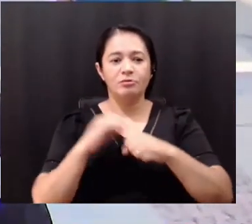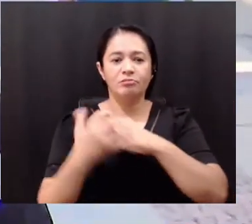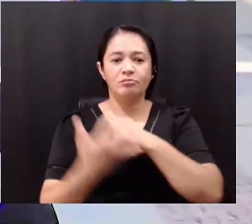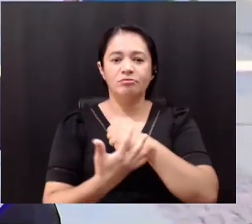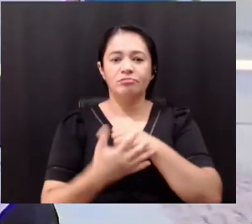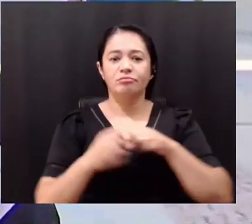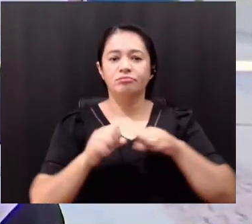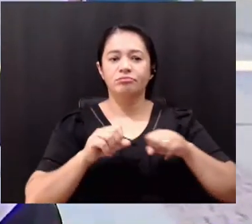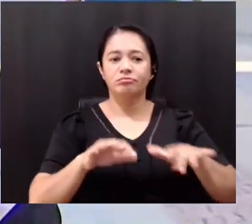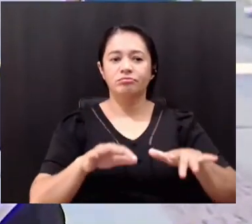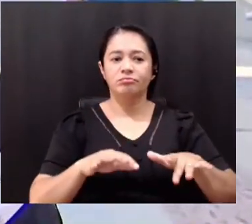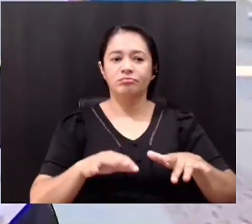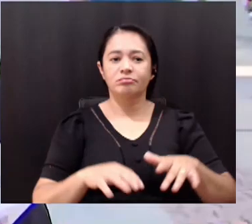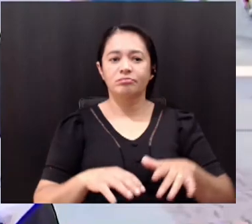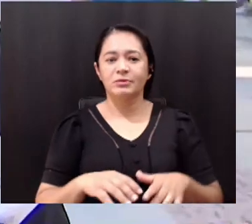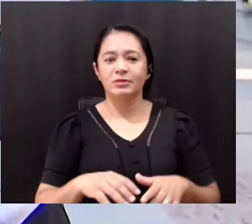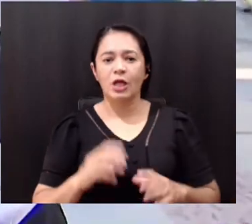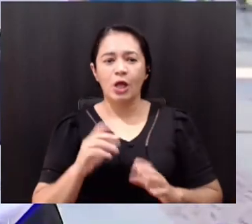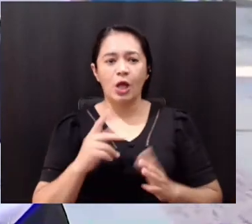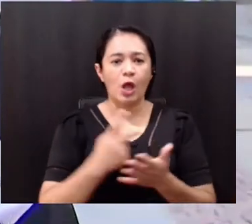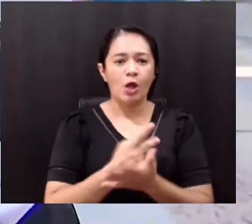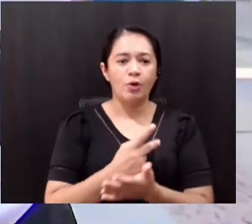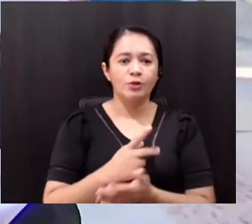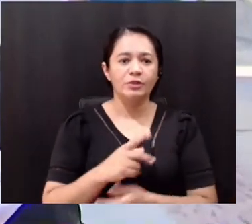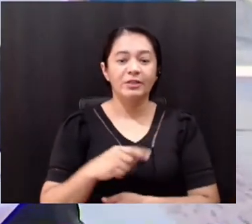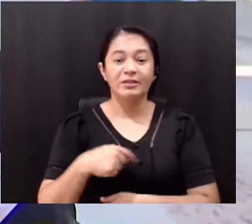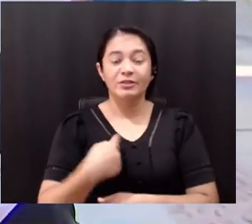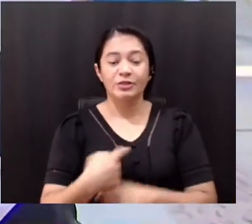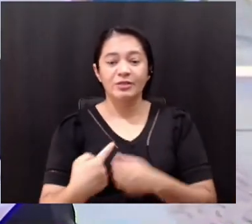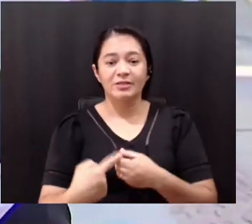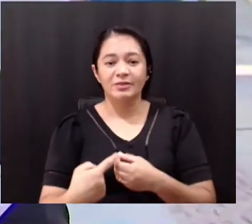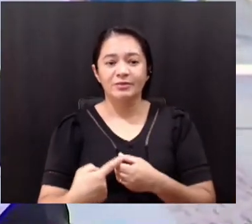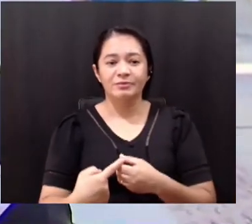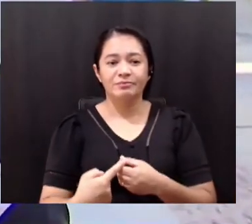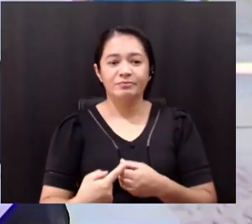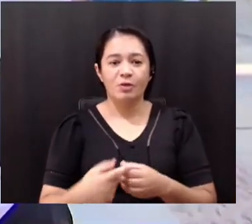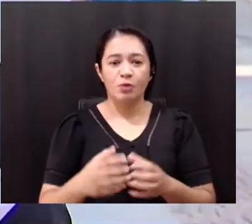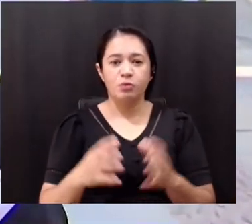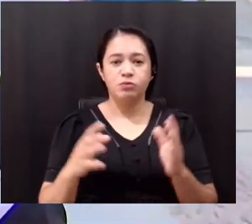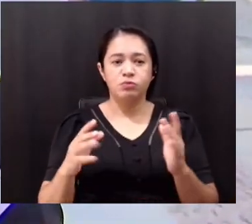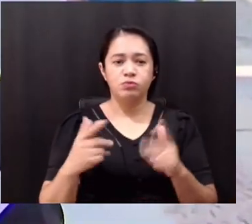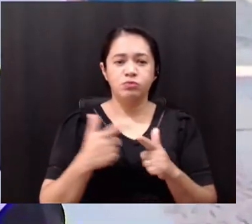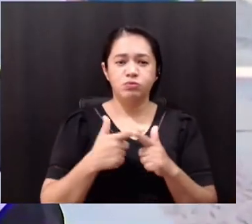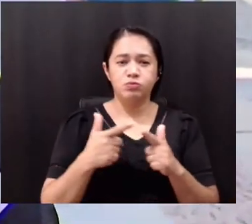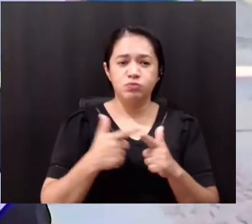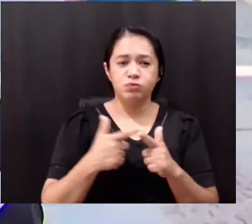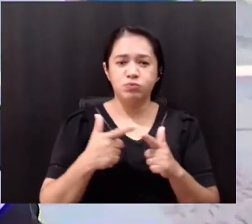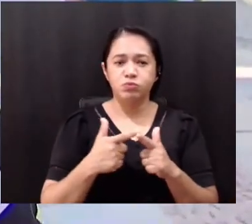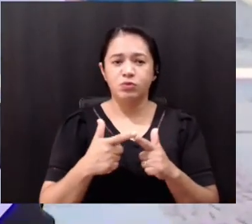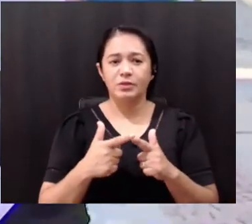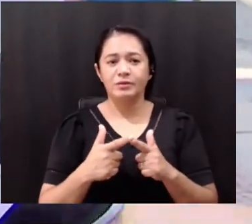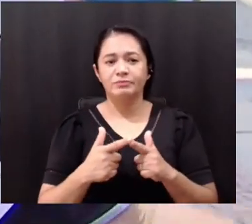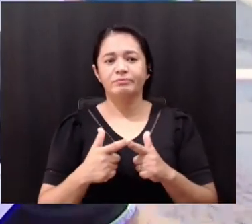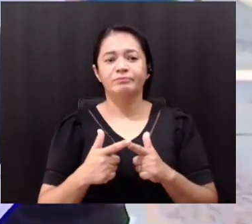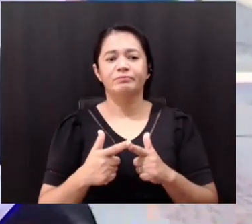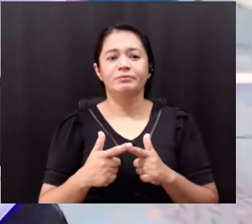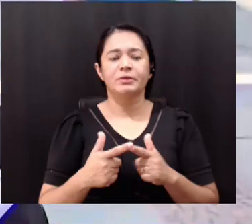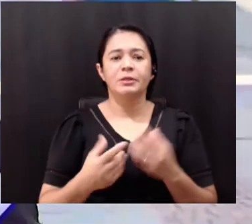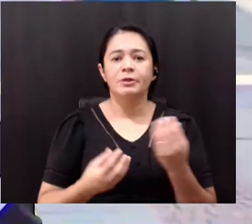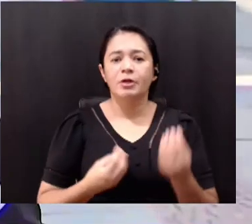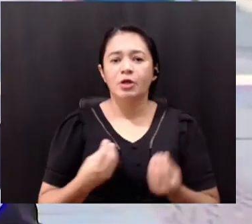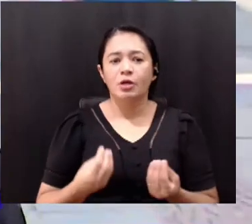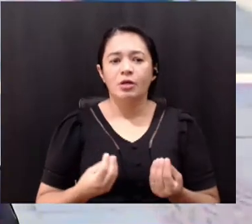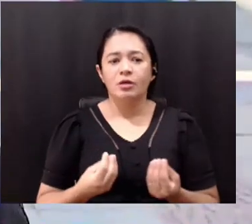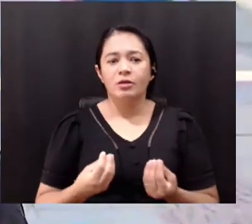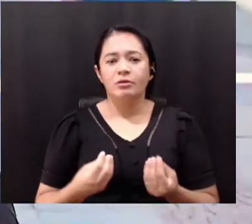de acontecimento numa cidade, grandes problemas da cidade, como engarrafamento, desastre,